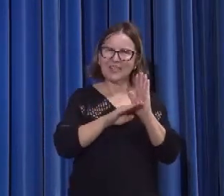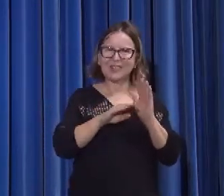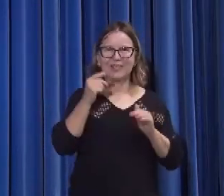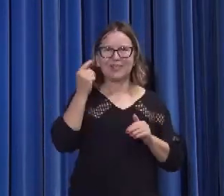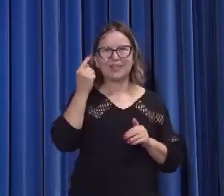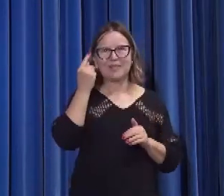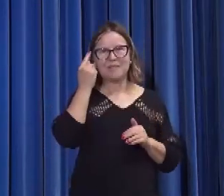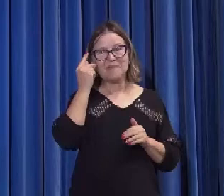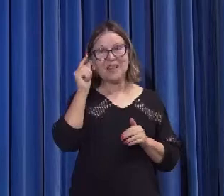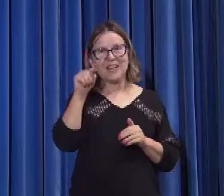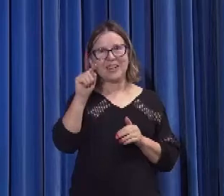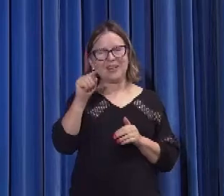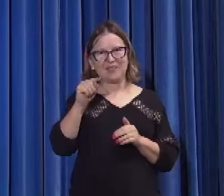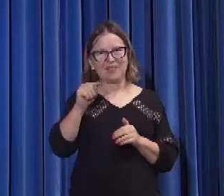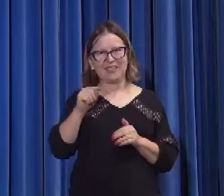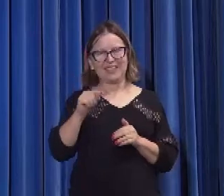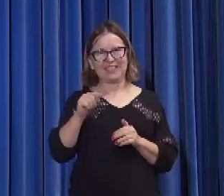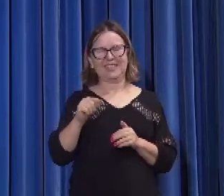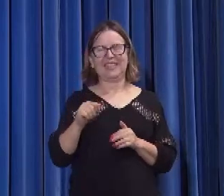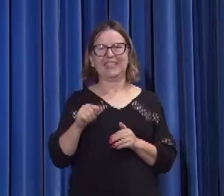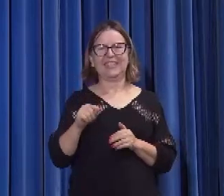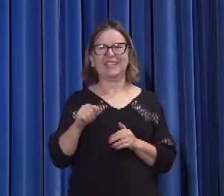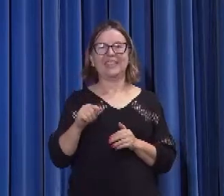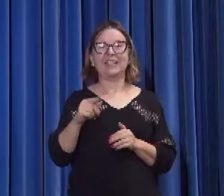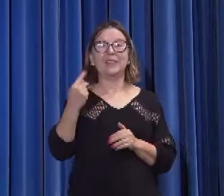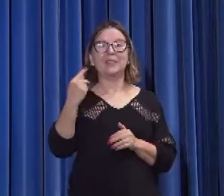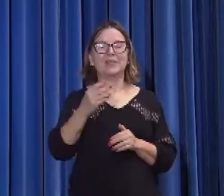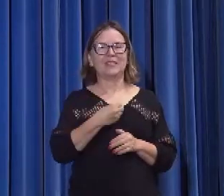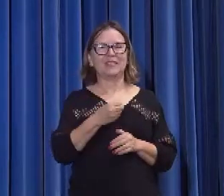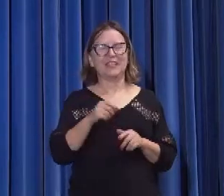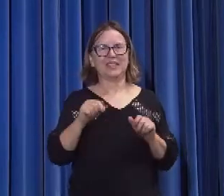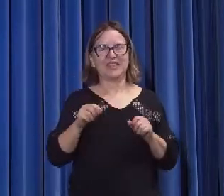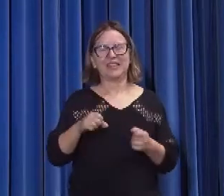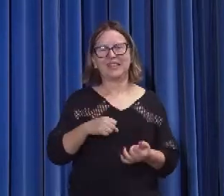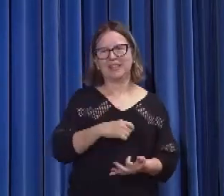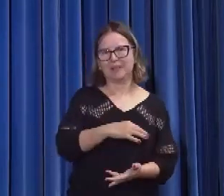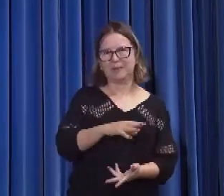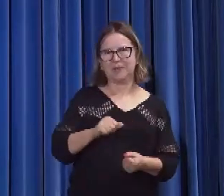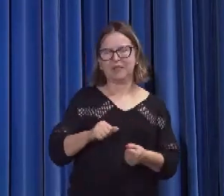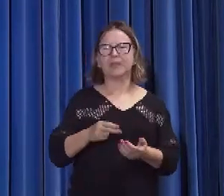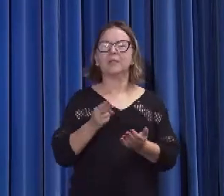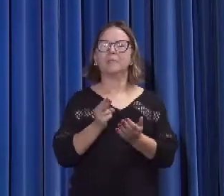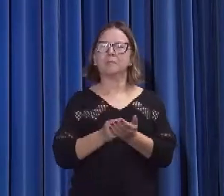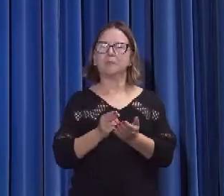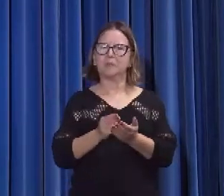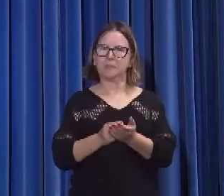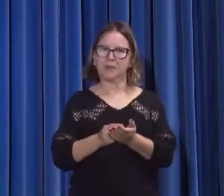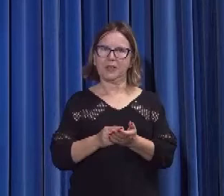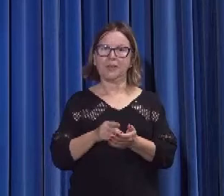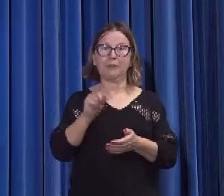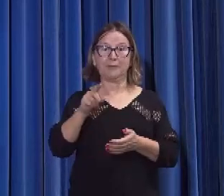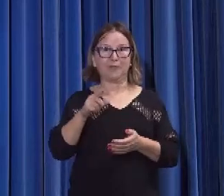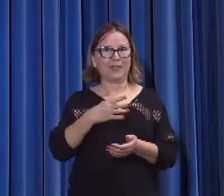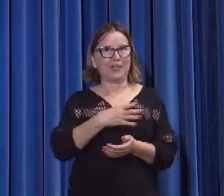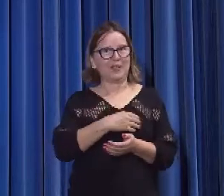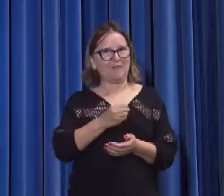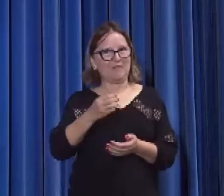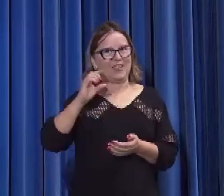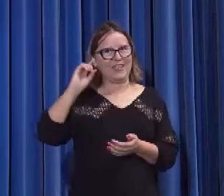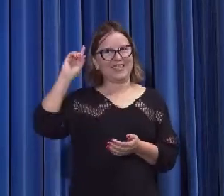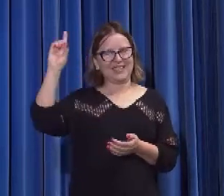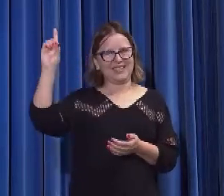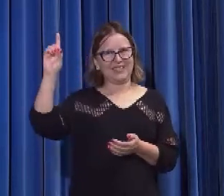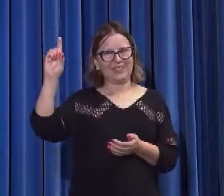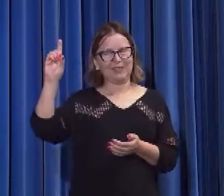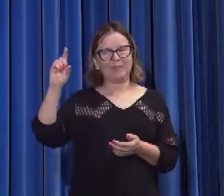irá enfrentar obstáculos e dissabores, mesmo sendo um filho de Deus. Por isso tudo,